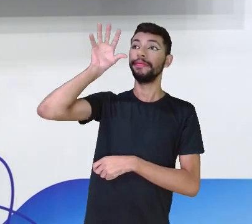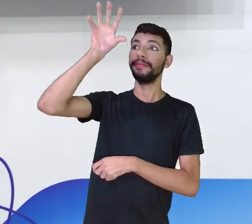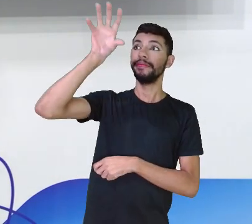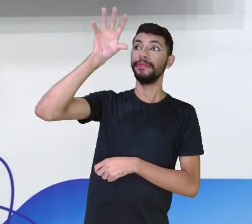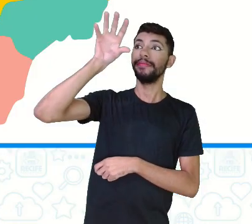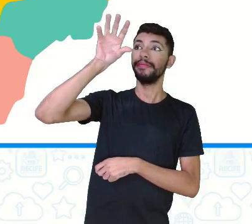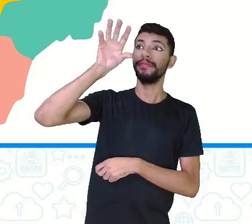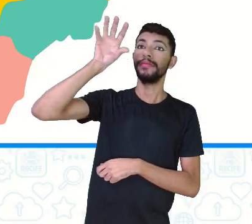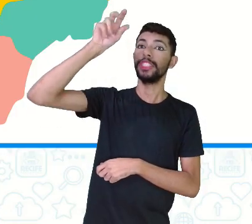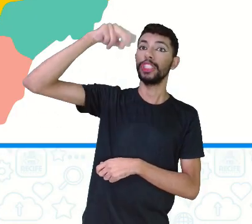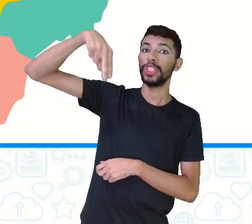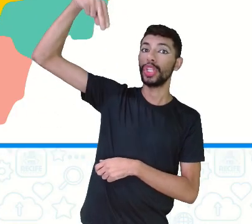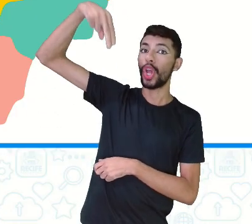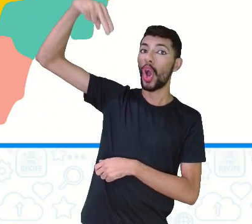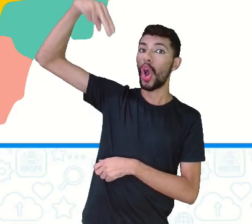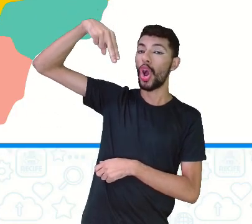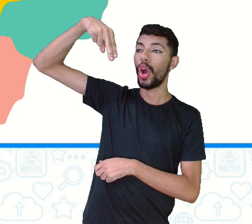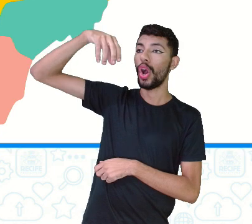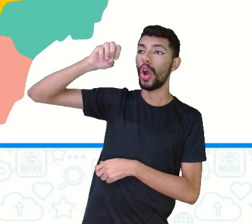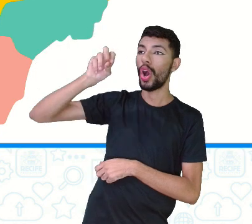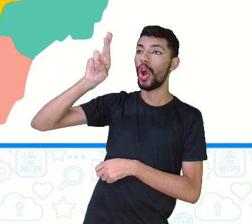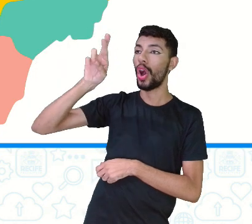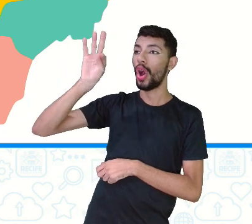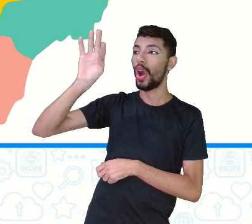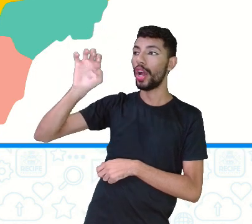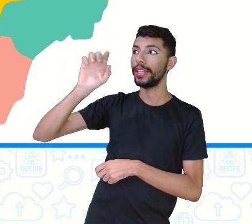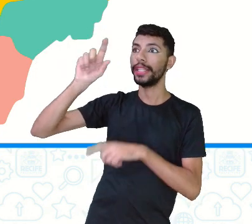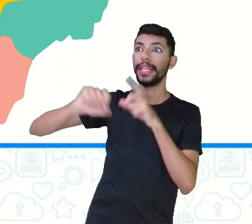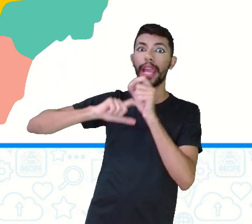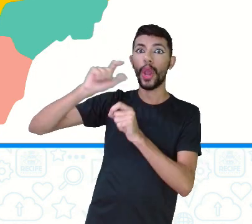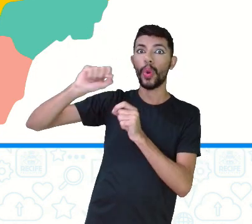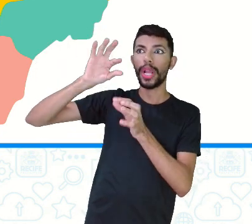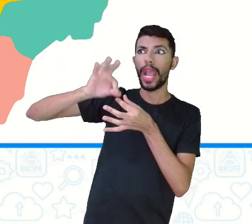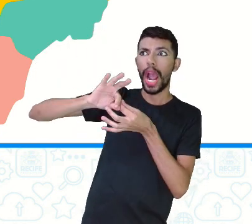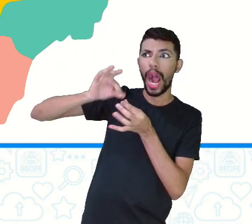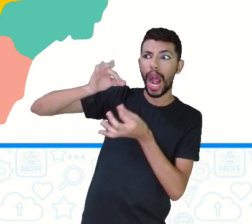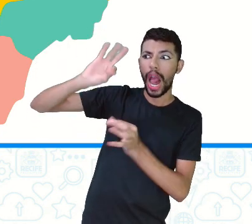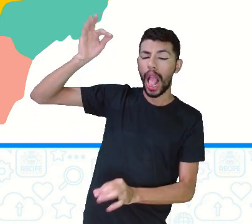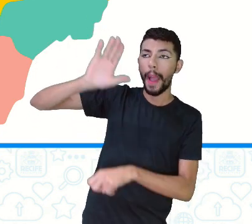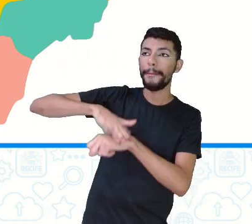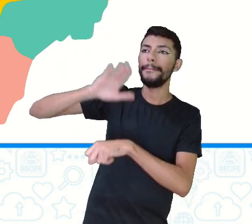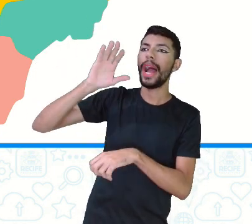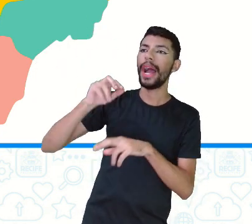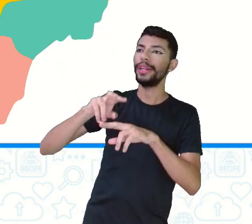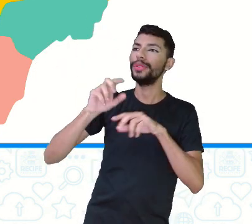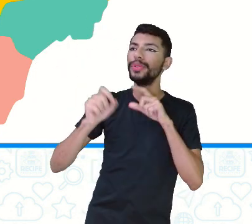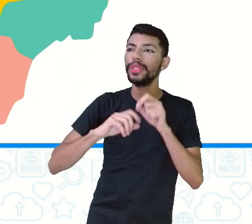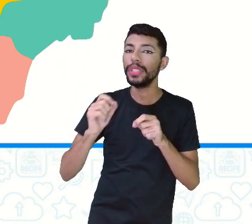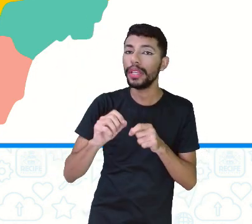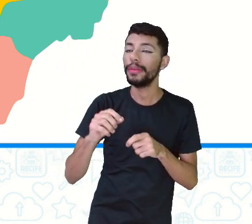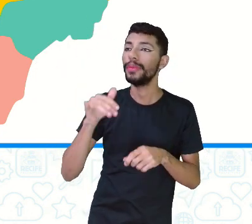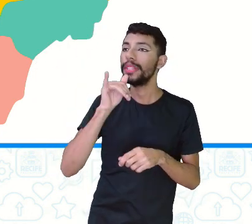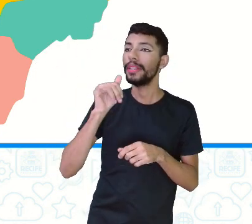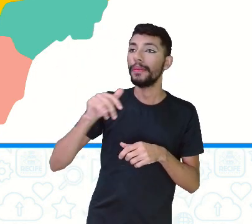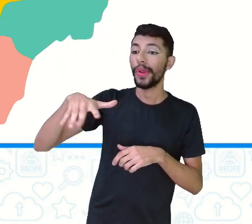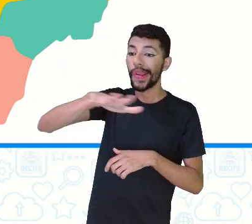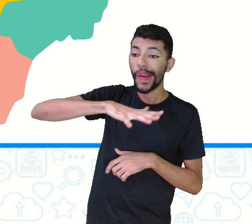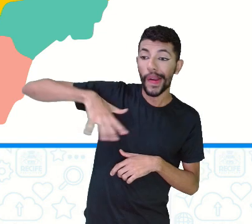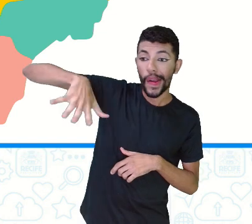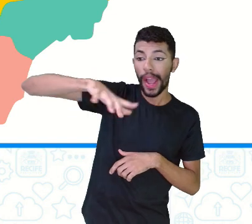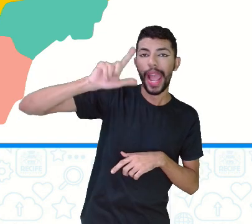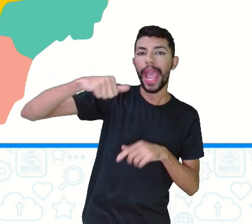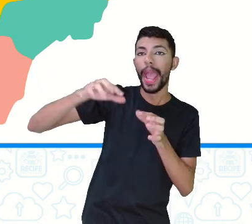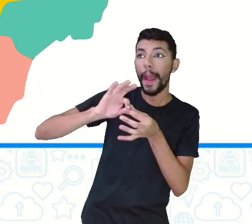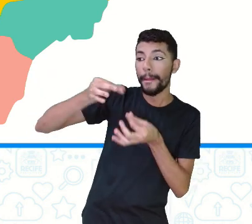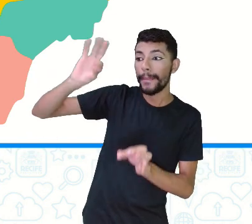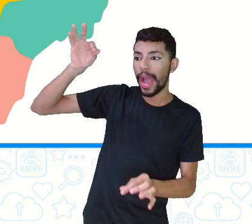região que é, em termos de extensão, a maior região do Brasil. Preste atenção num detalhe, quinto ano. Eu disse